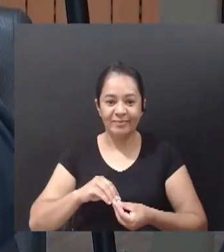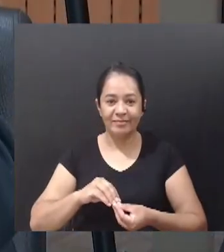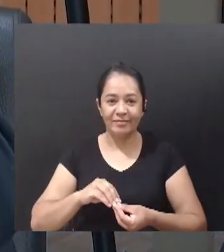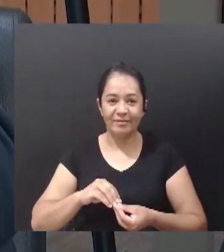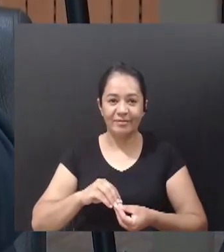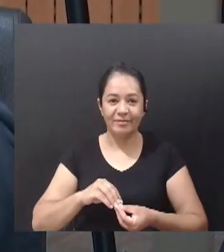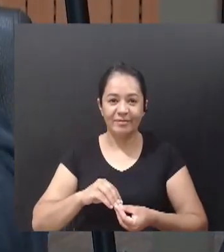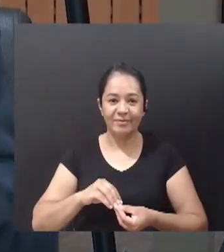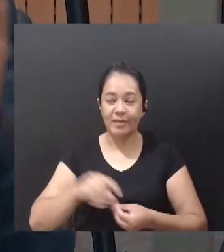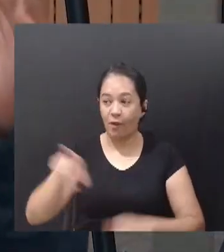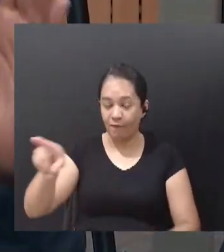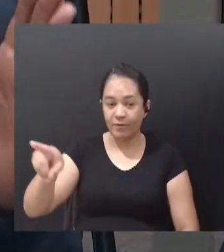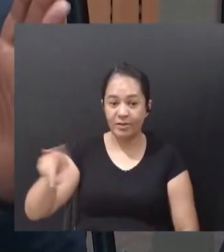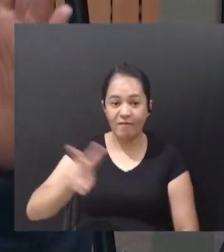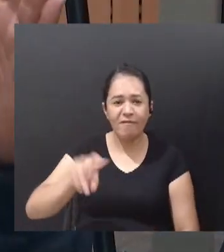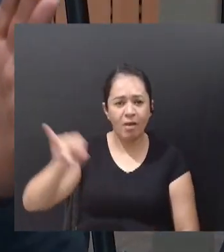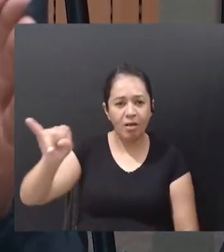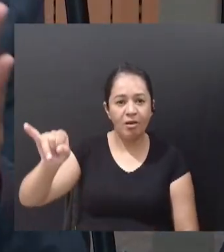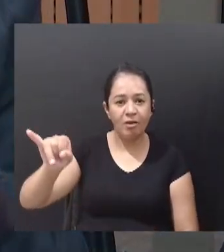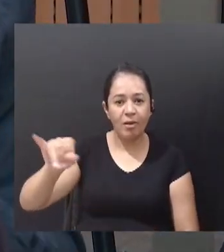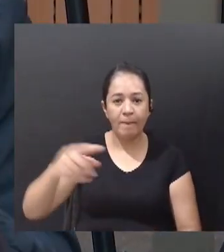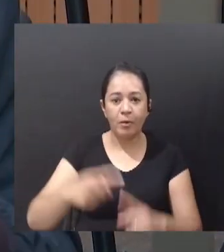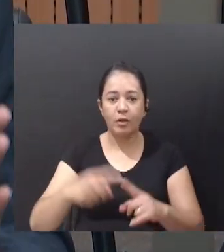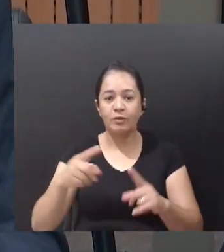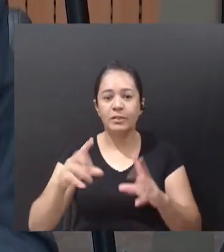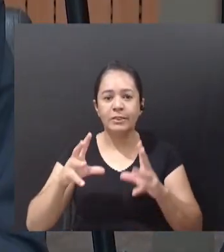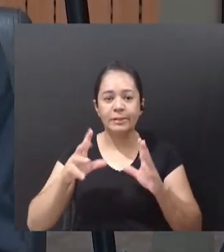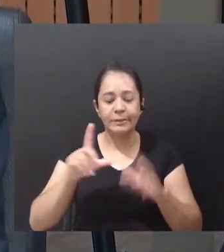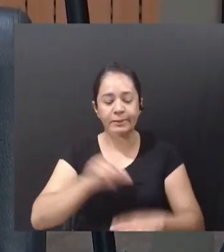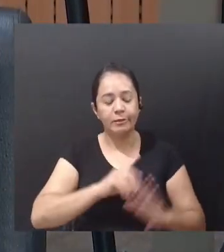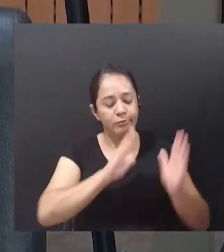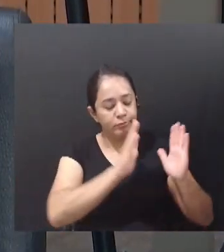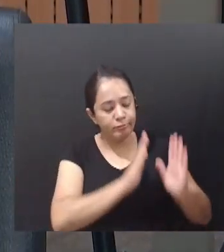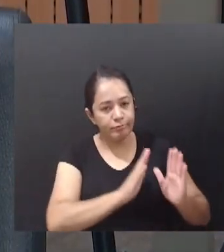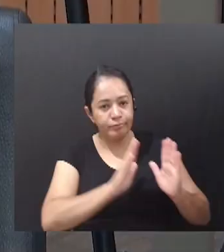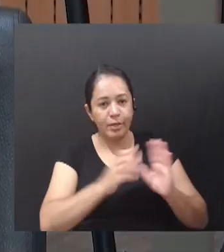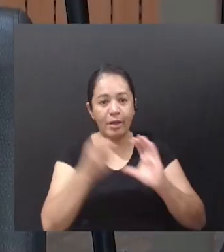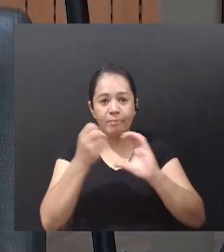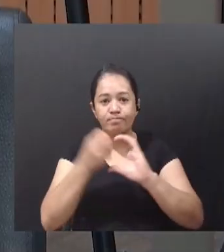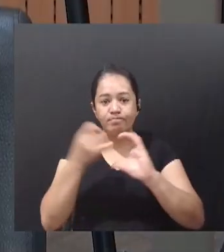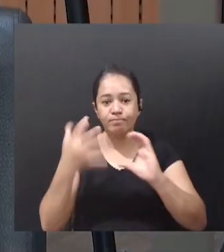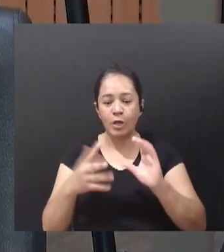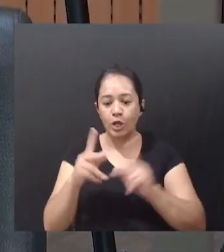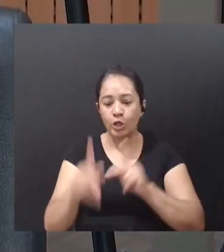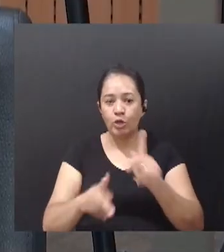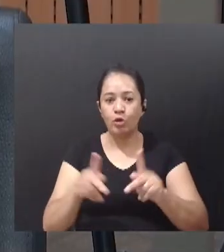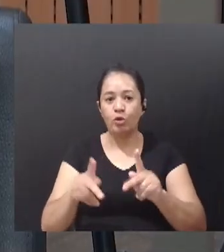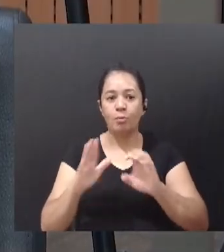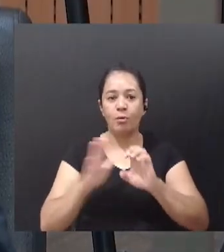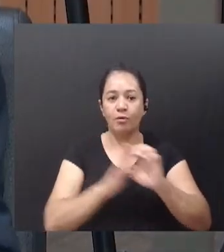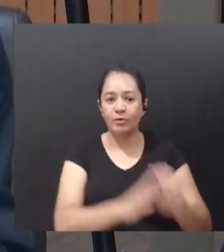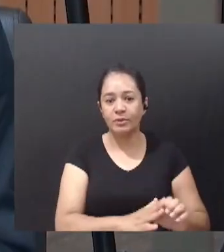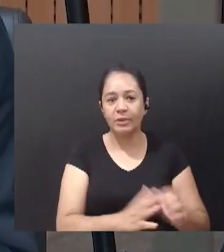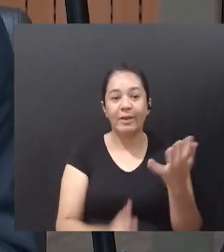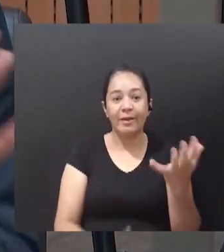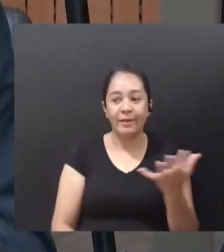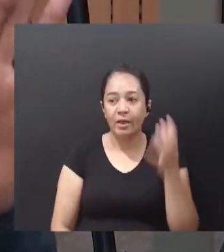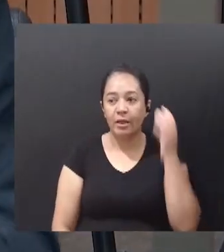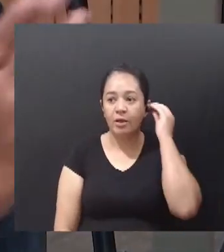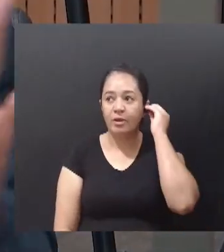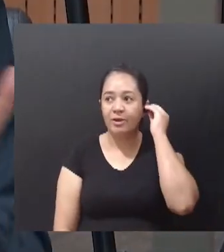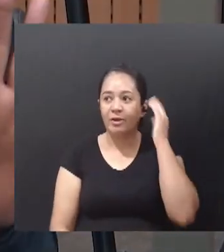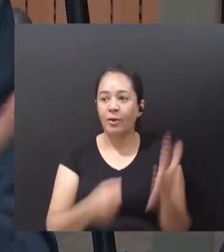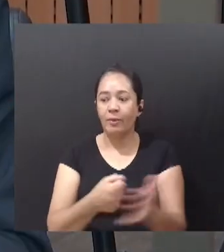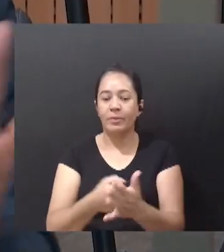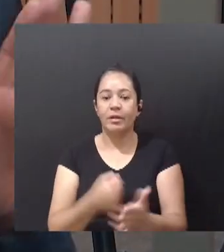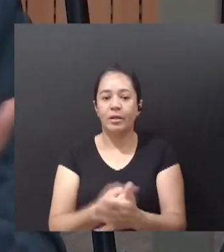você vai ser, porque você tem todas as características que o povo de esquerda quer e é obrigado para votar. Depois do